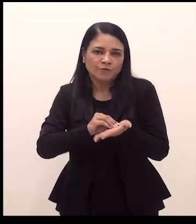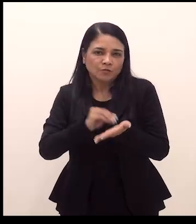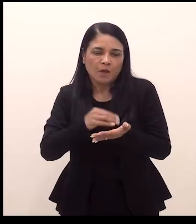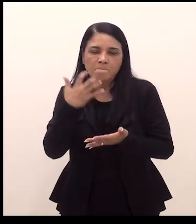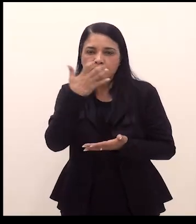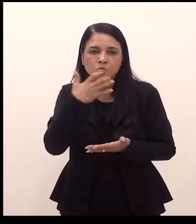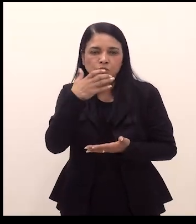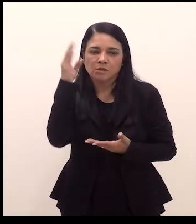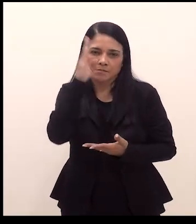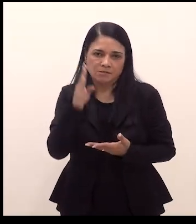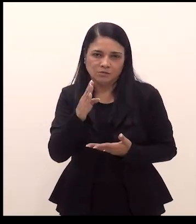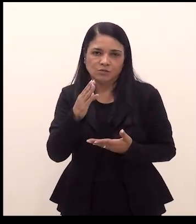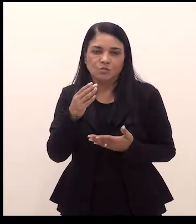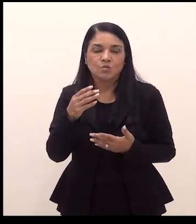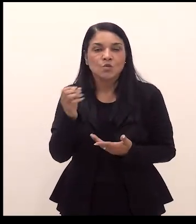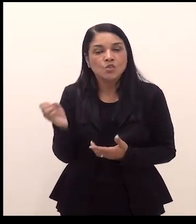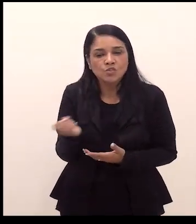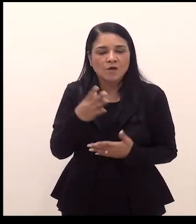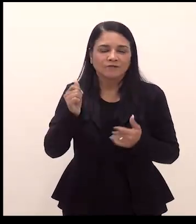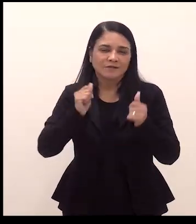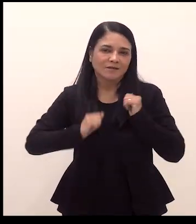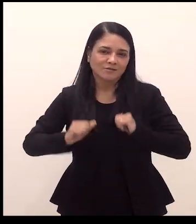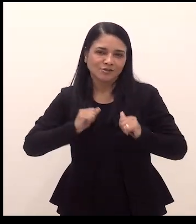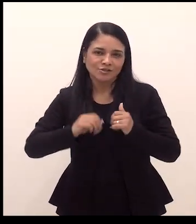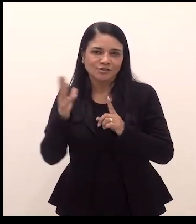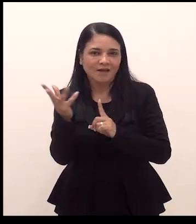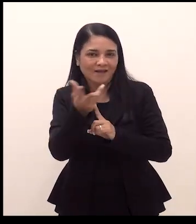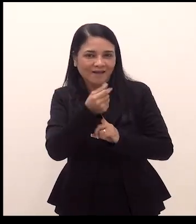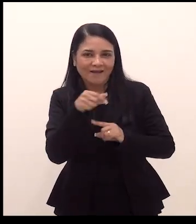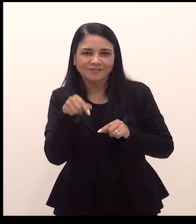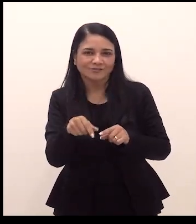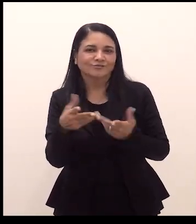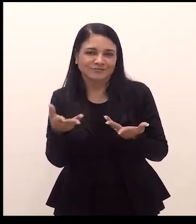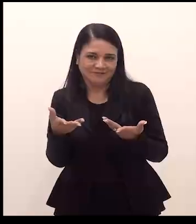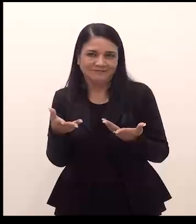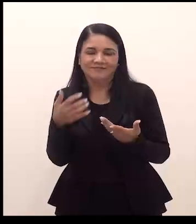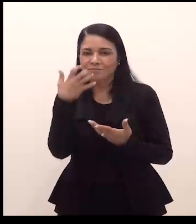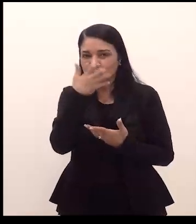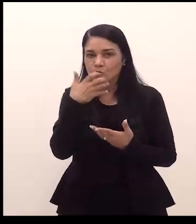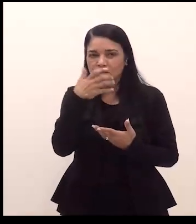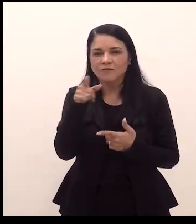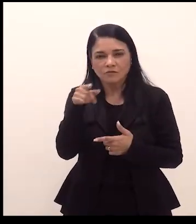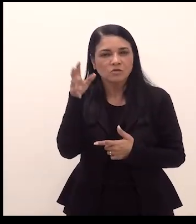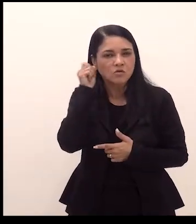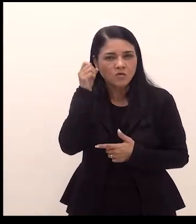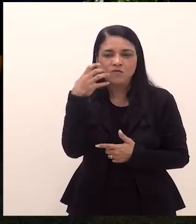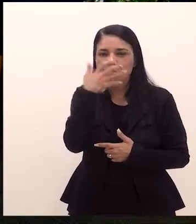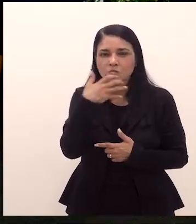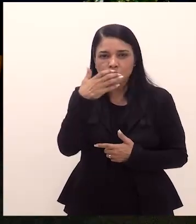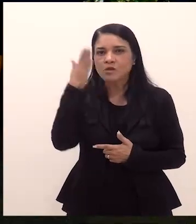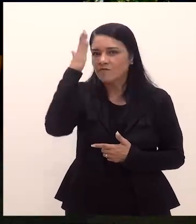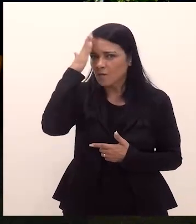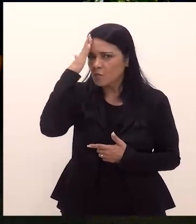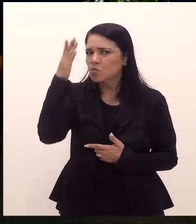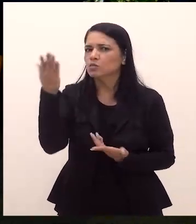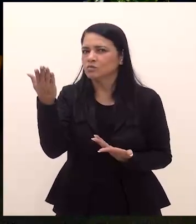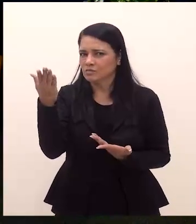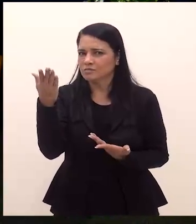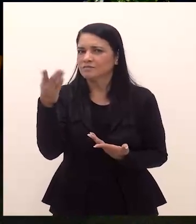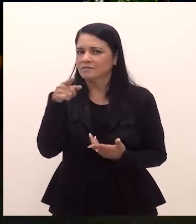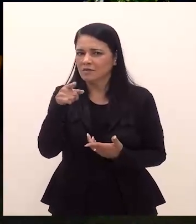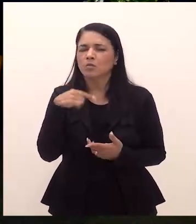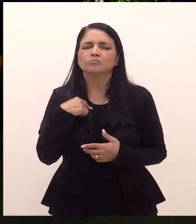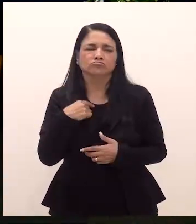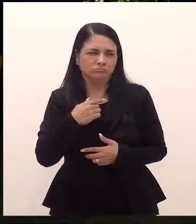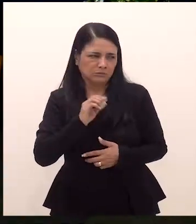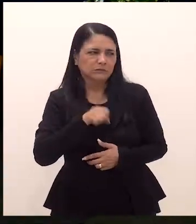é isso, sim. Novos artistas com novas propostas, coisas que me levam para lugares novos. Mas você ouve muita